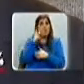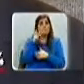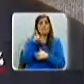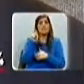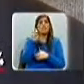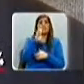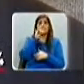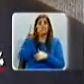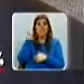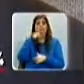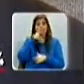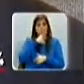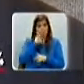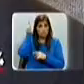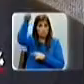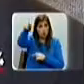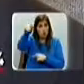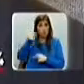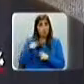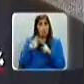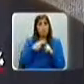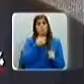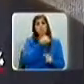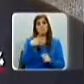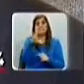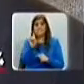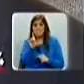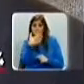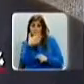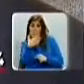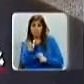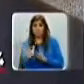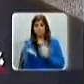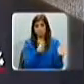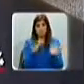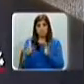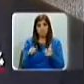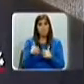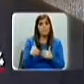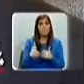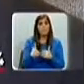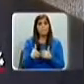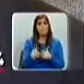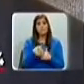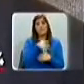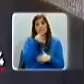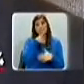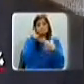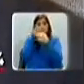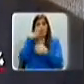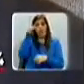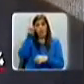Valença con Vigo este entre o ano 2016-2017 e, ademais, no que se refira a Galicia, no